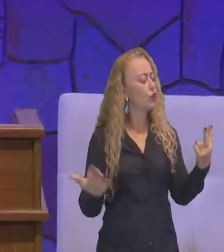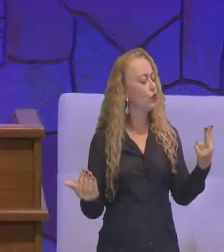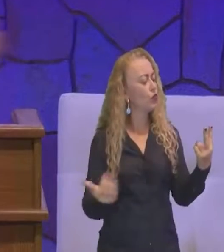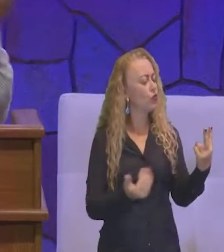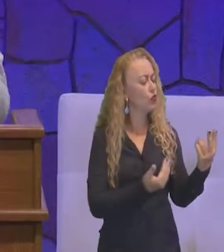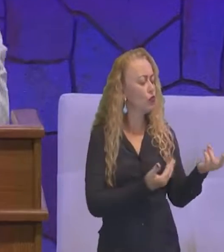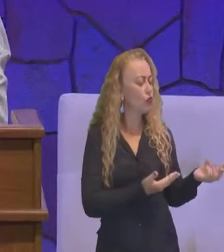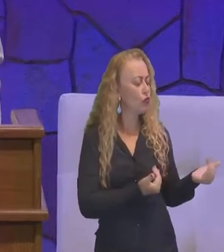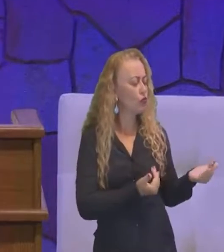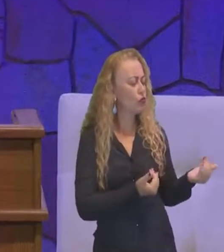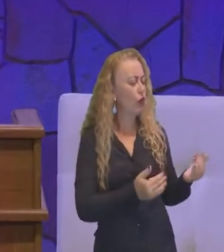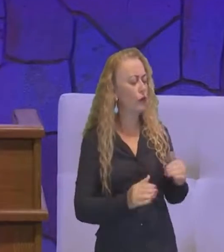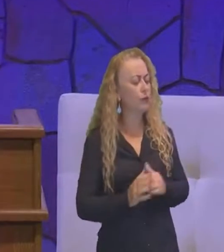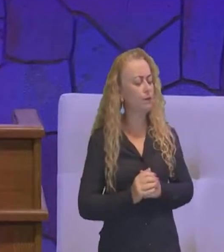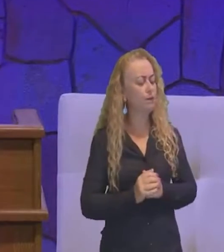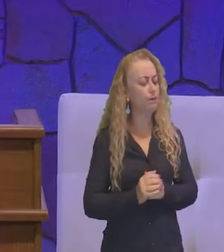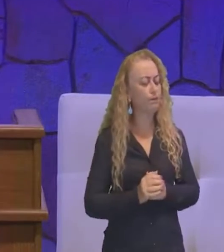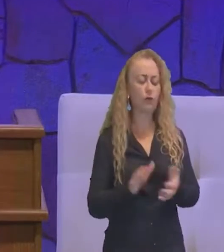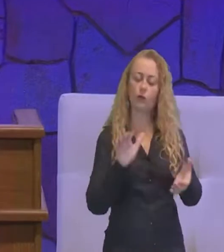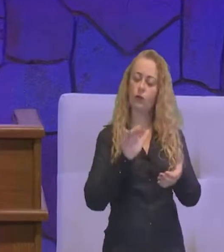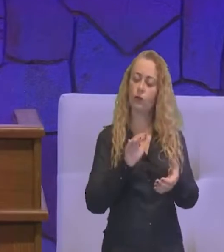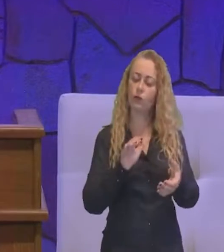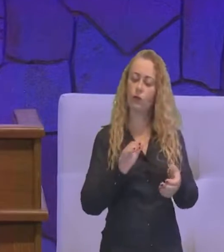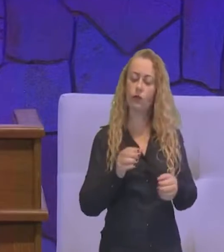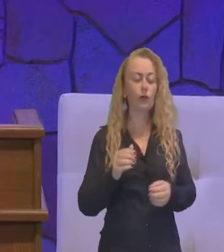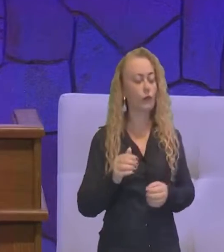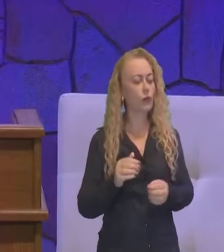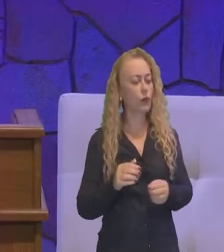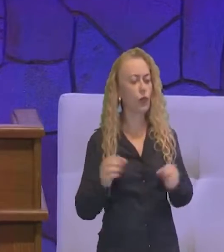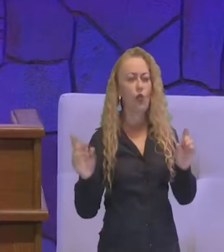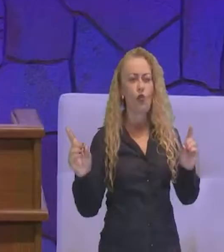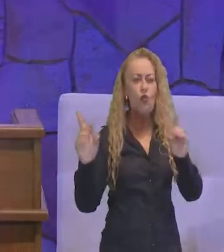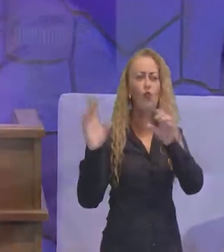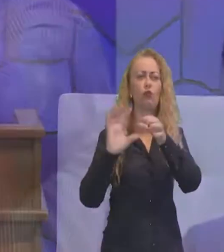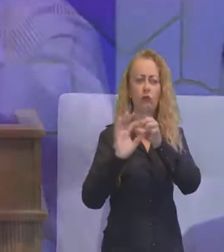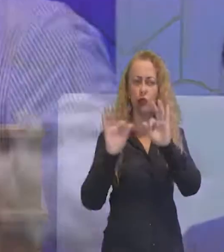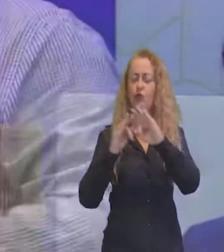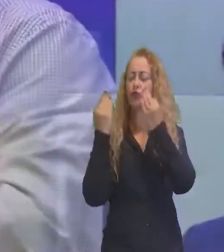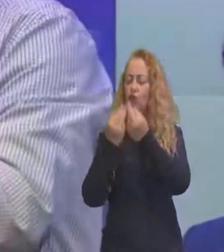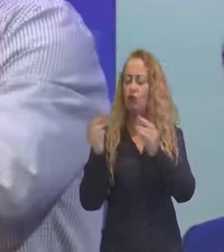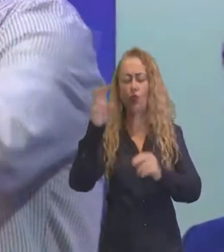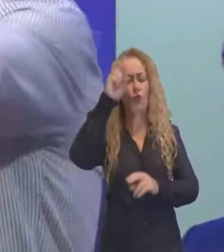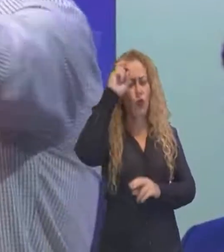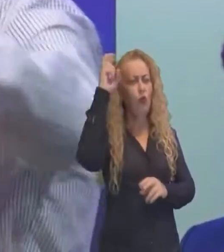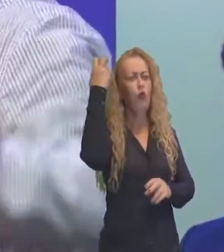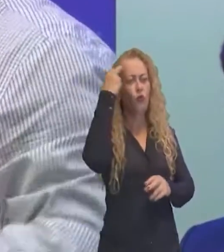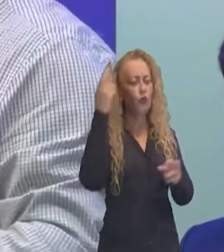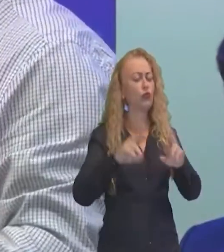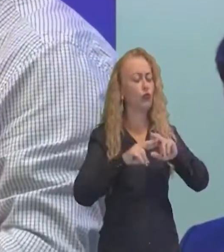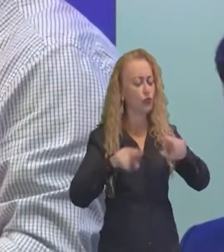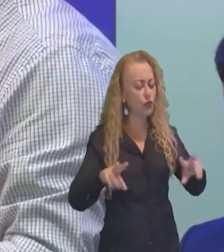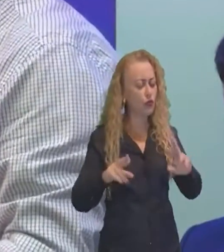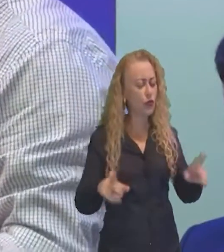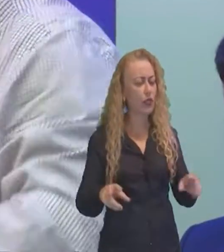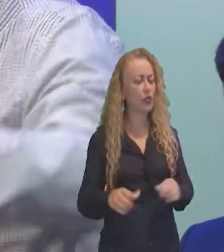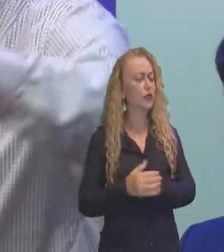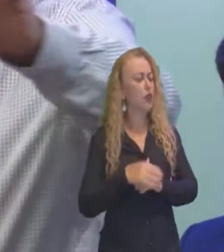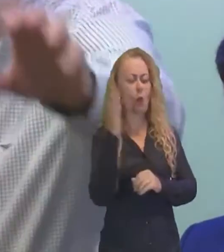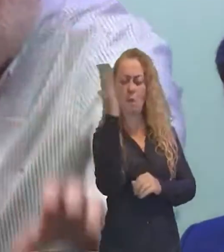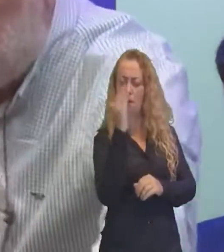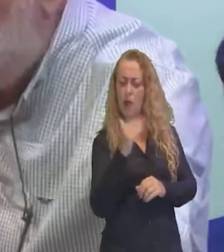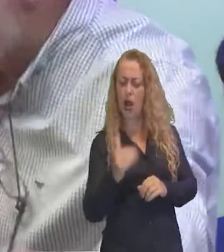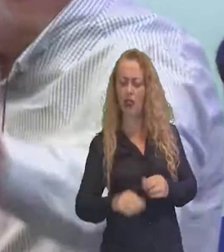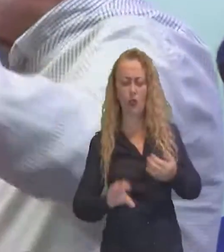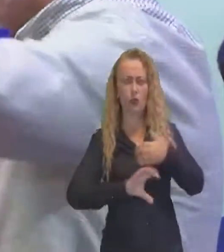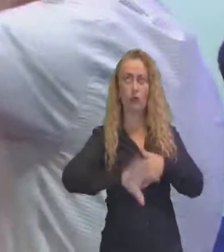Eles vêm de famílias diferentes, muitas vezes até de culturas diferentes, porque o Brasil, ele tem vários estados. Uma pessoa